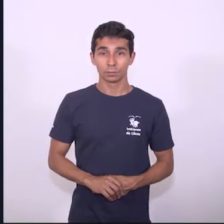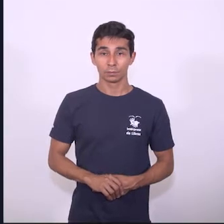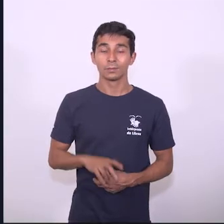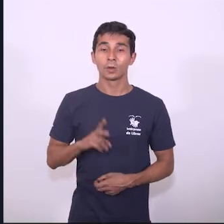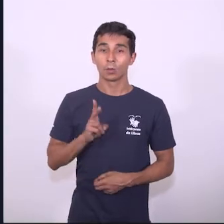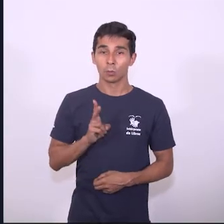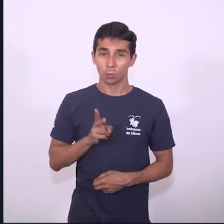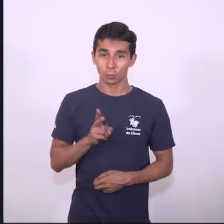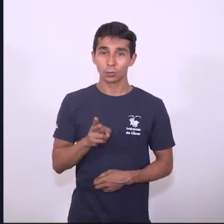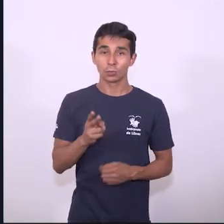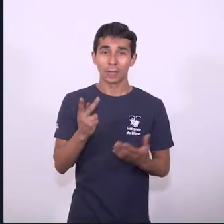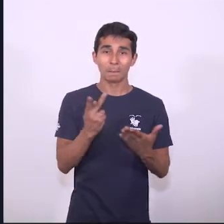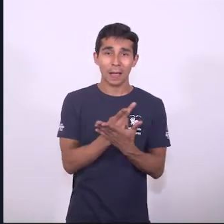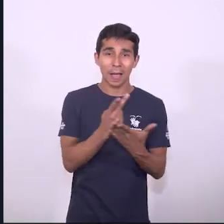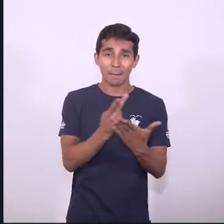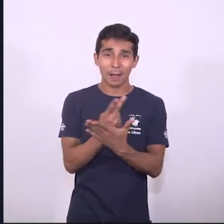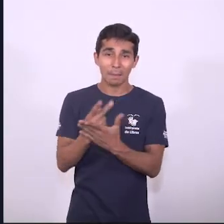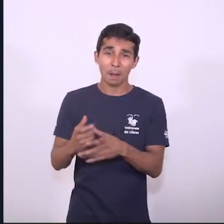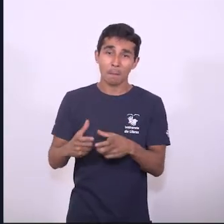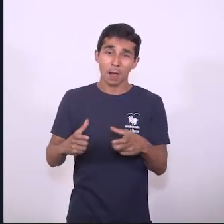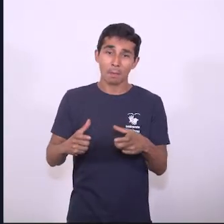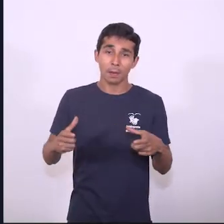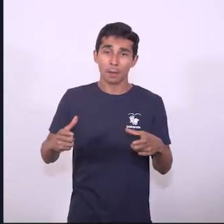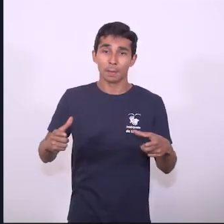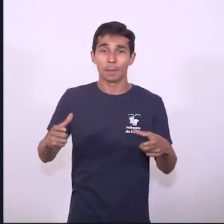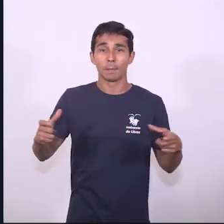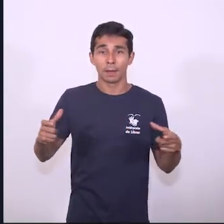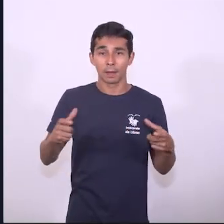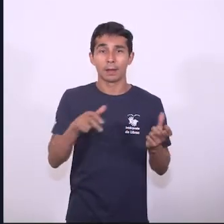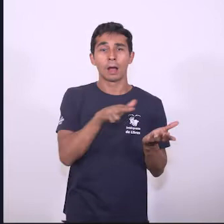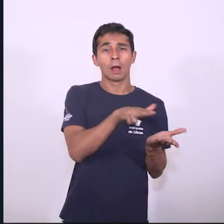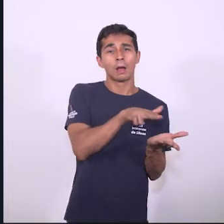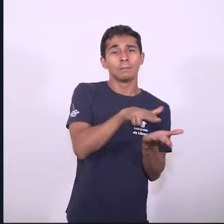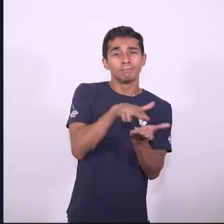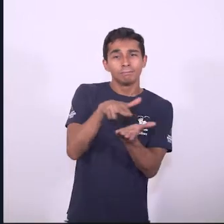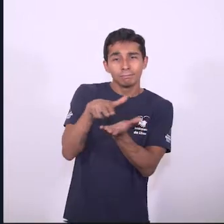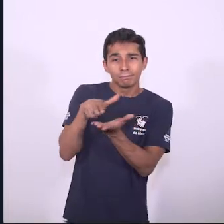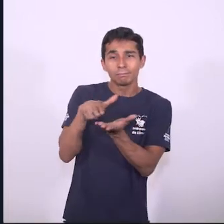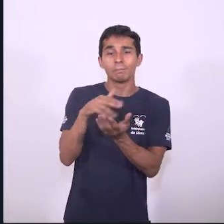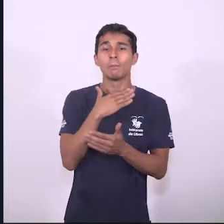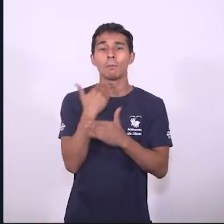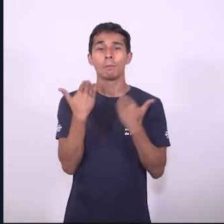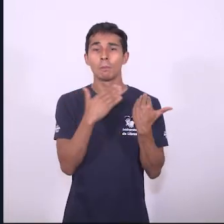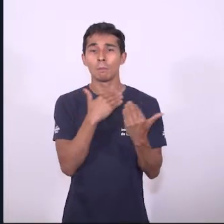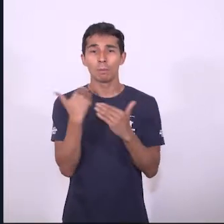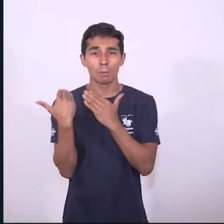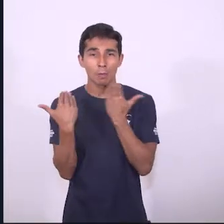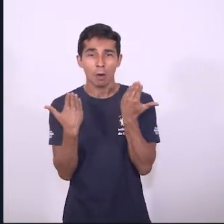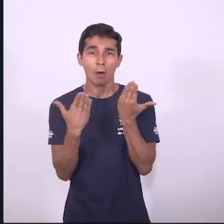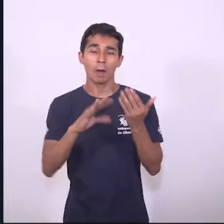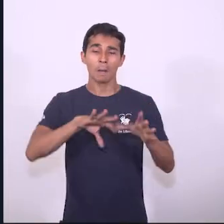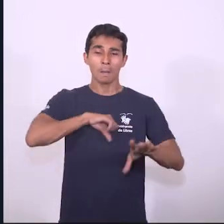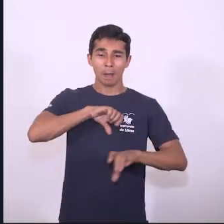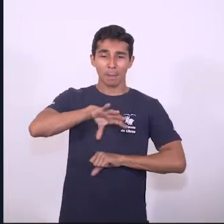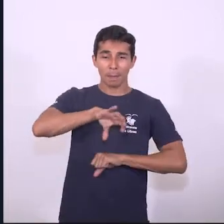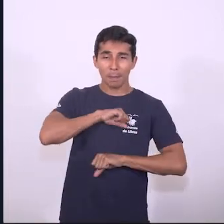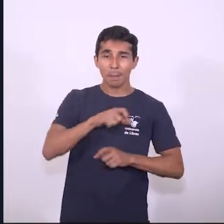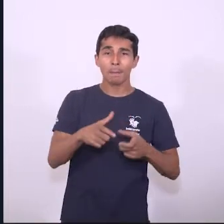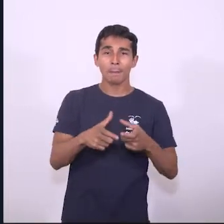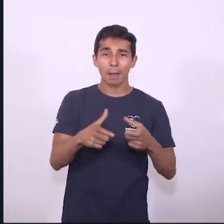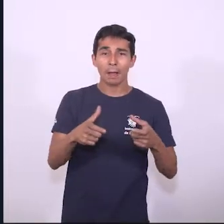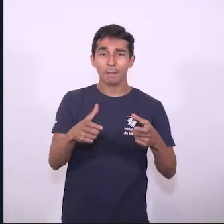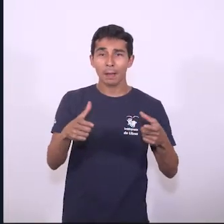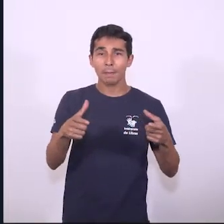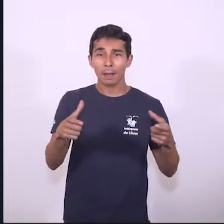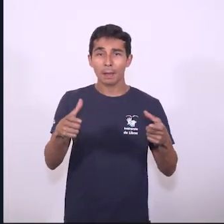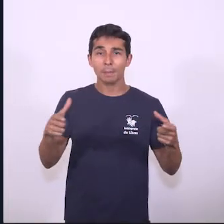escalada de número de casos, de internações e de óbitos, como é possível se ver pelos números que a Secretaria atualiza todos os dias